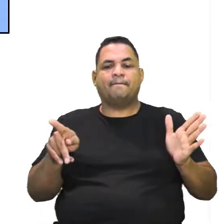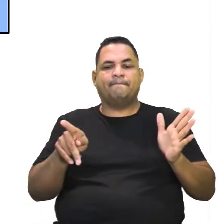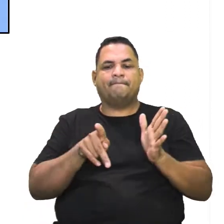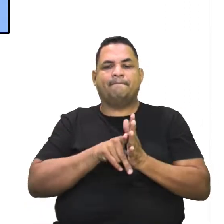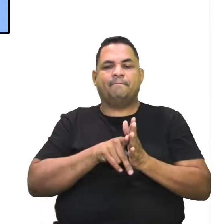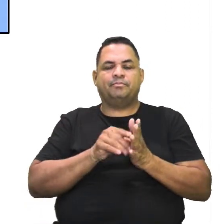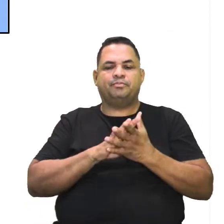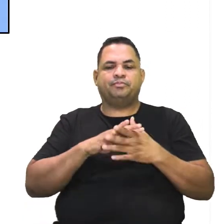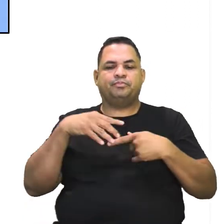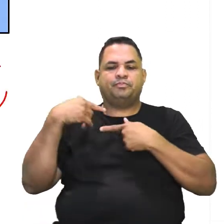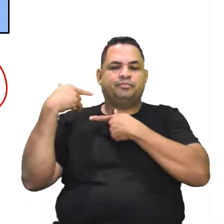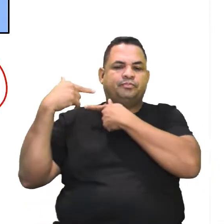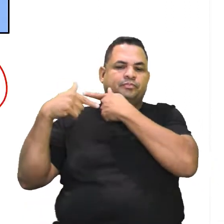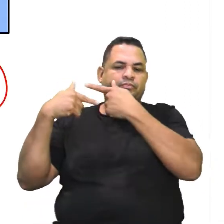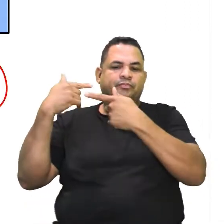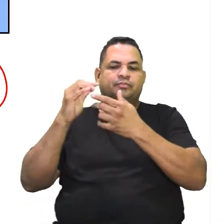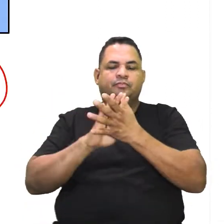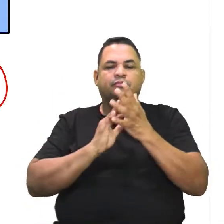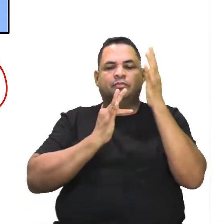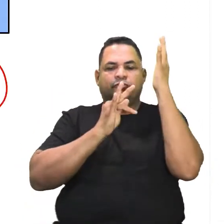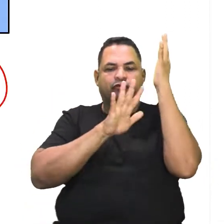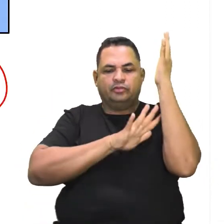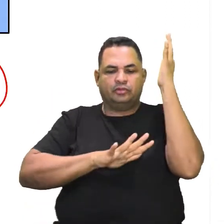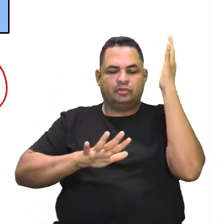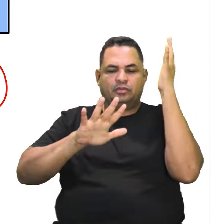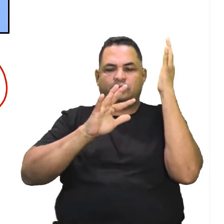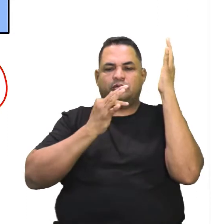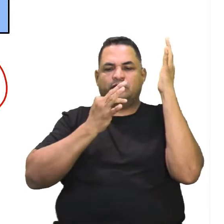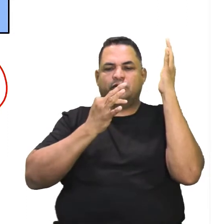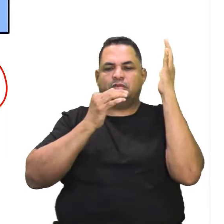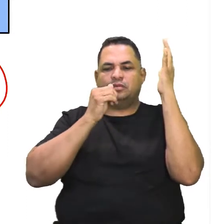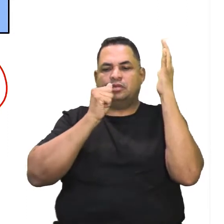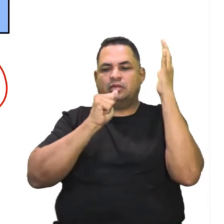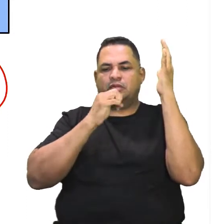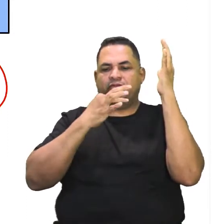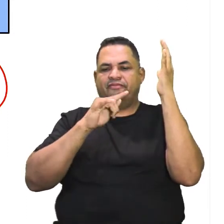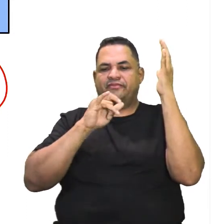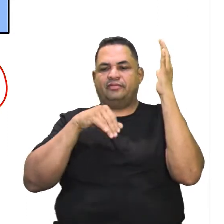né, tradicional da nossa função, afim,